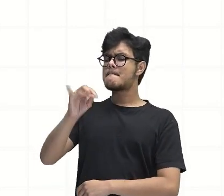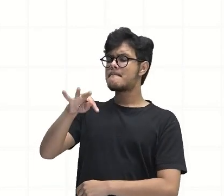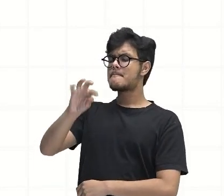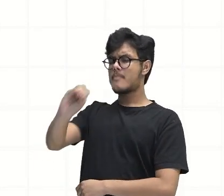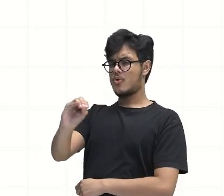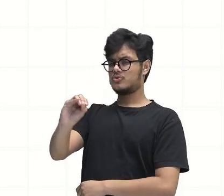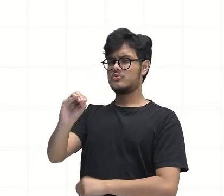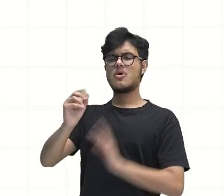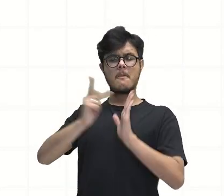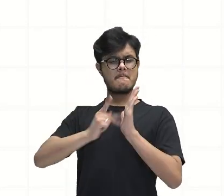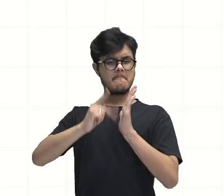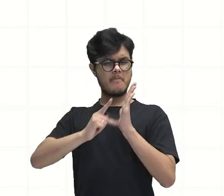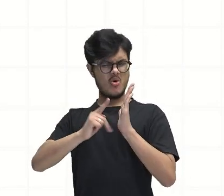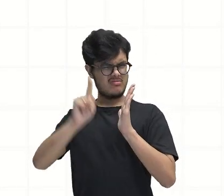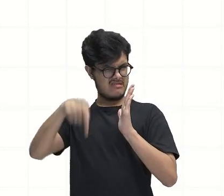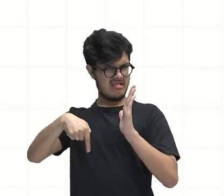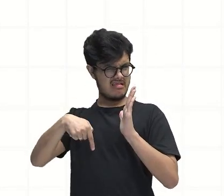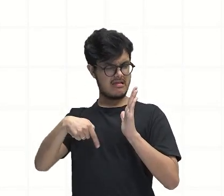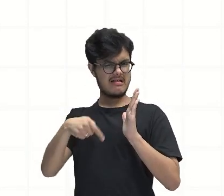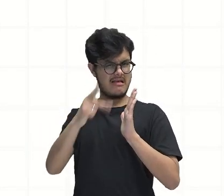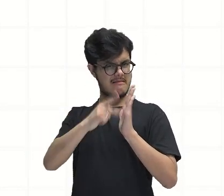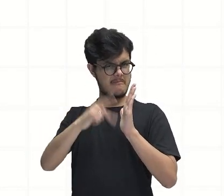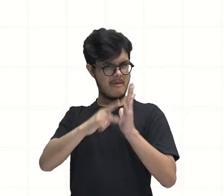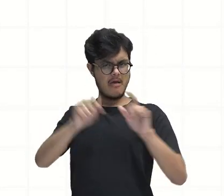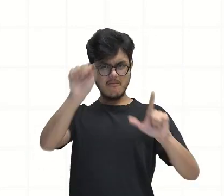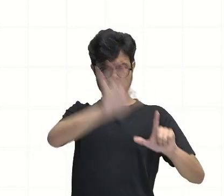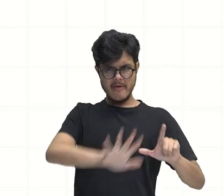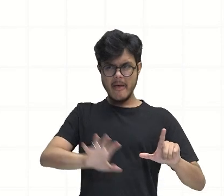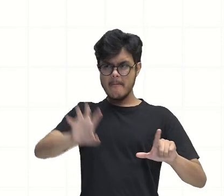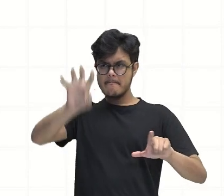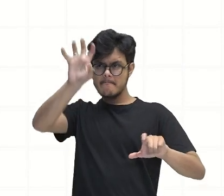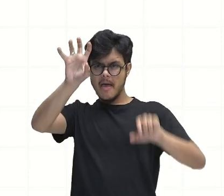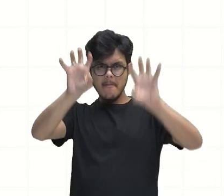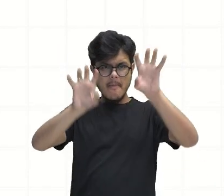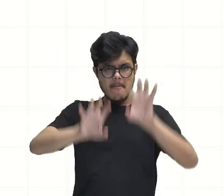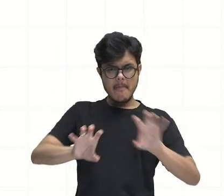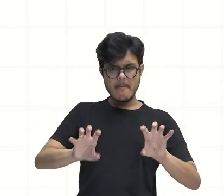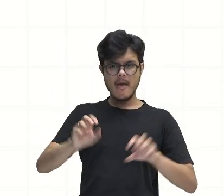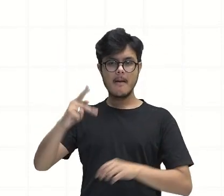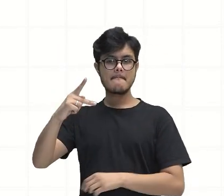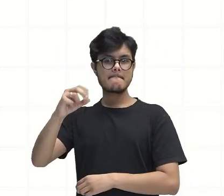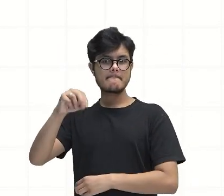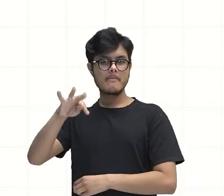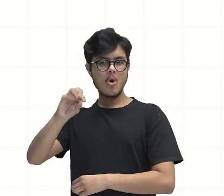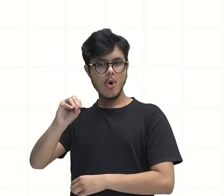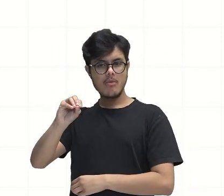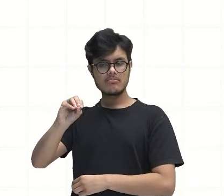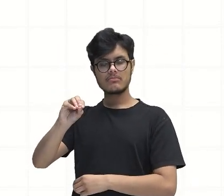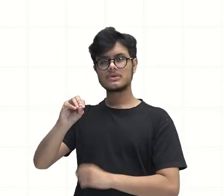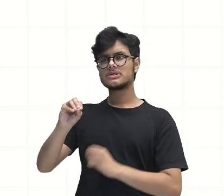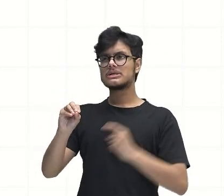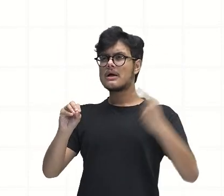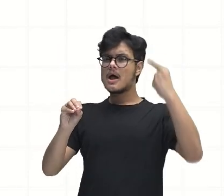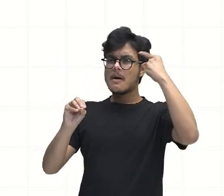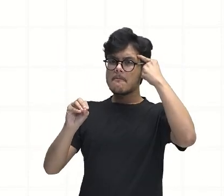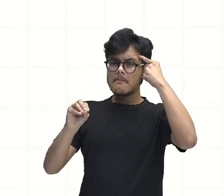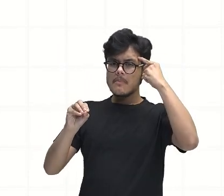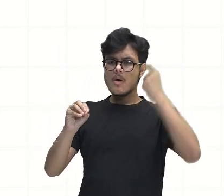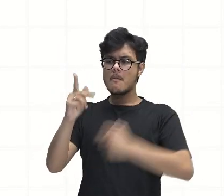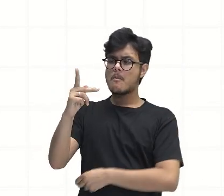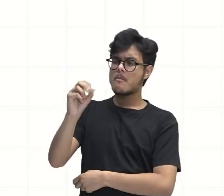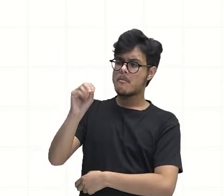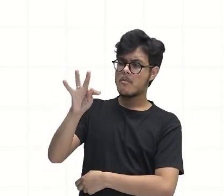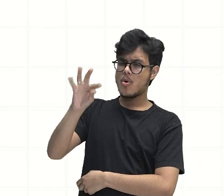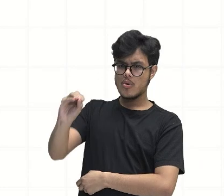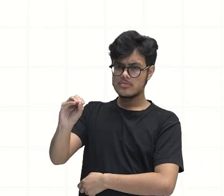tenho, estou trabalhando com plano cartesiano, e eu tenho a palavra ponto, eu tenho que recordar que o ponto,